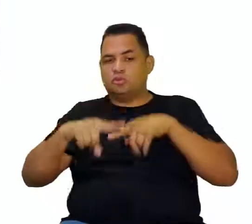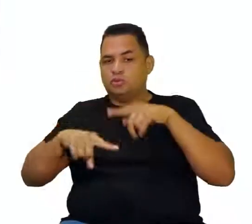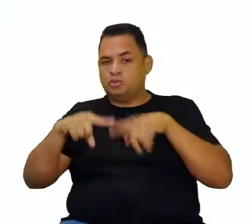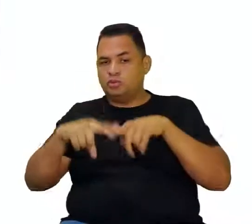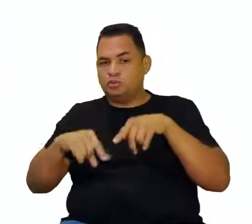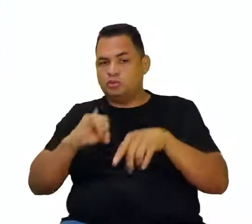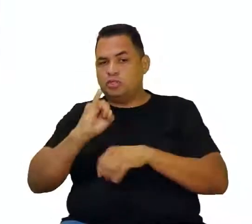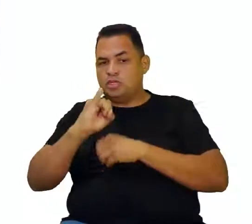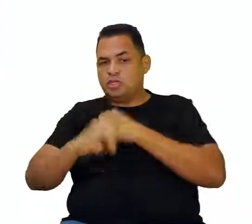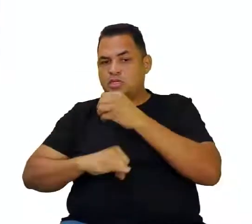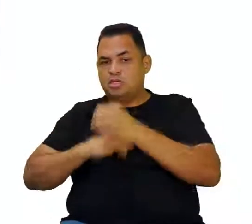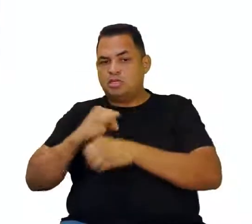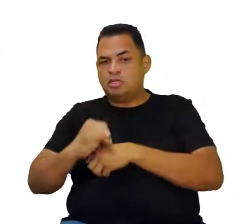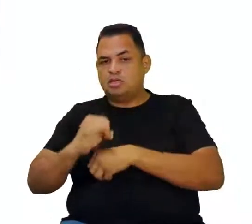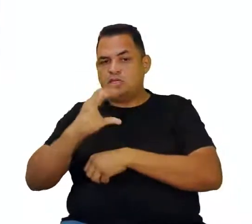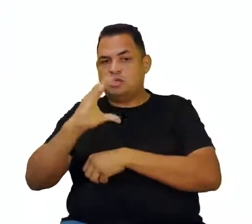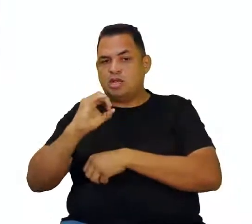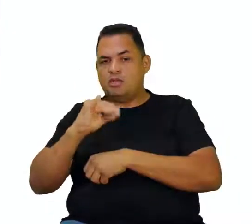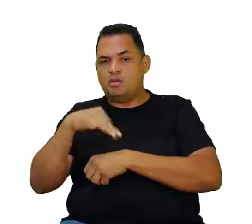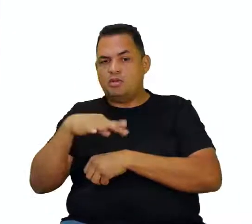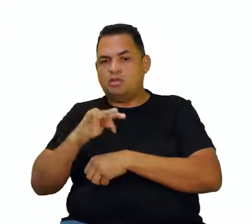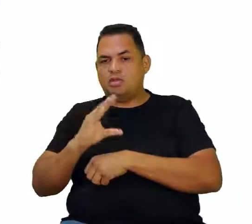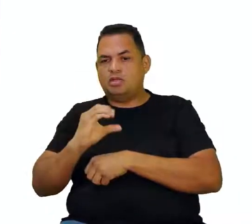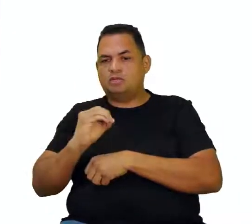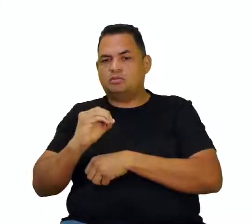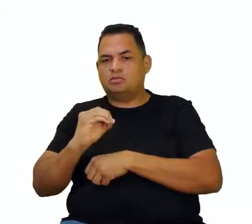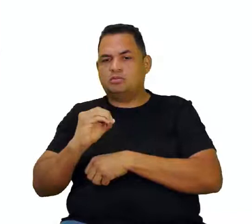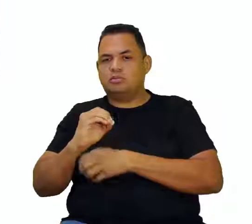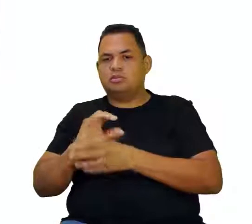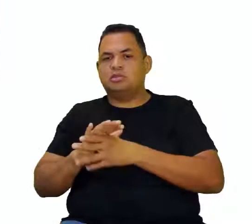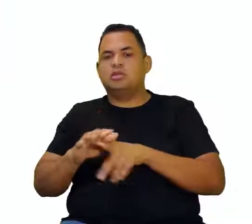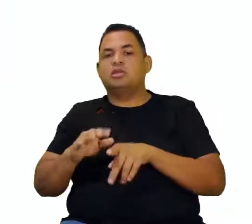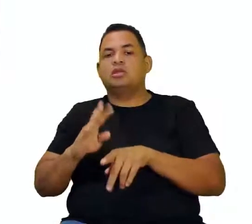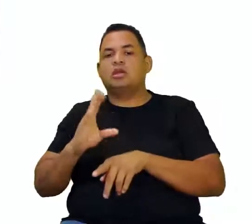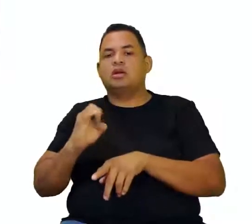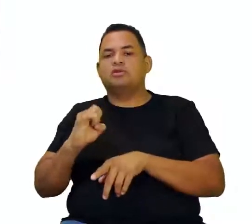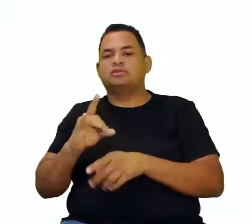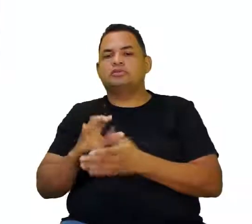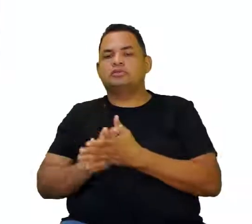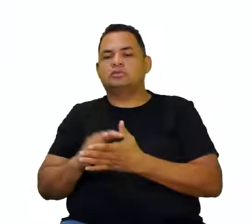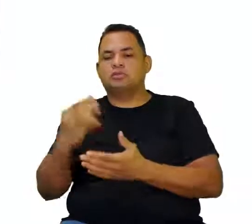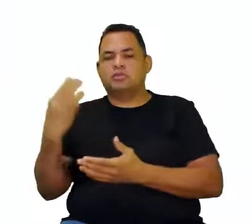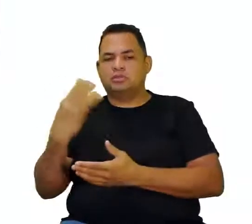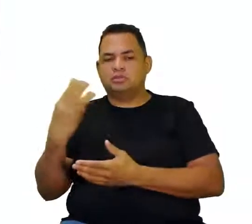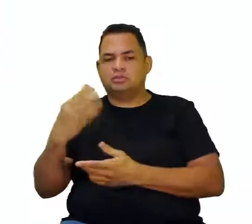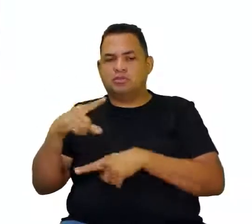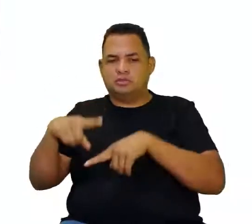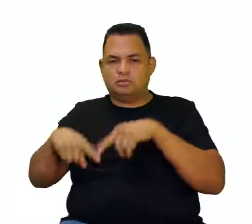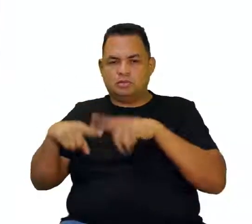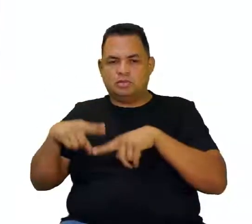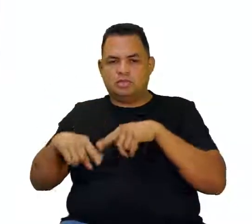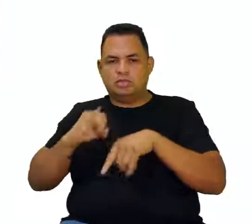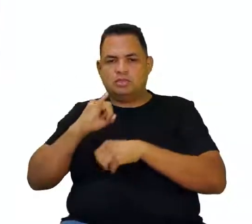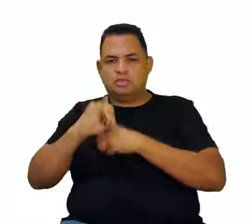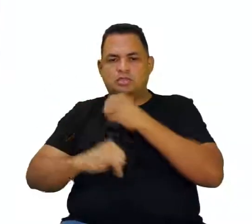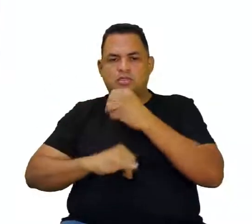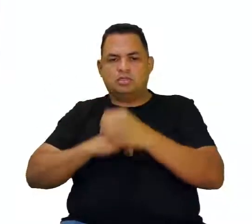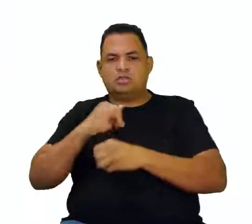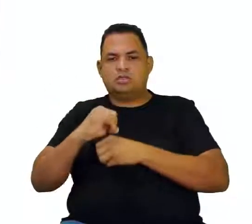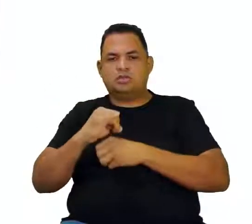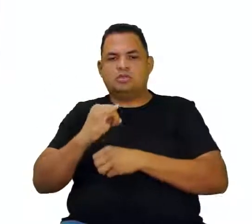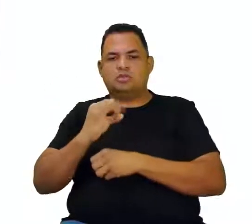possui íons de carbonato e cálcio. E o terceiro produto possui íons